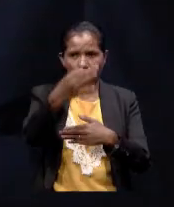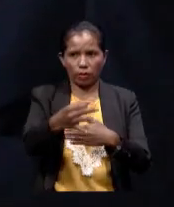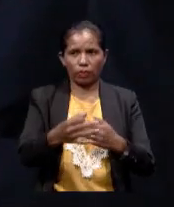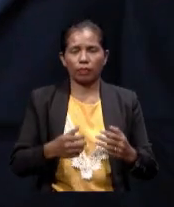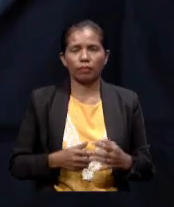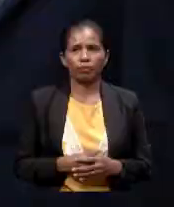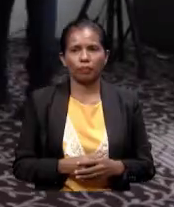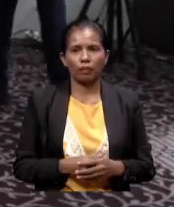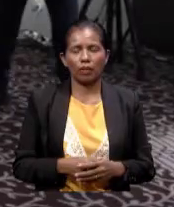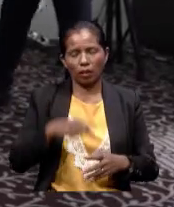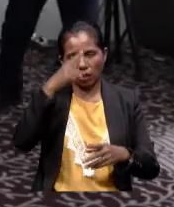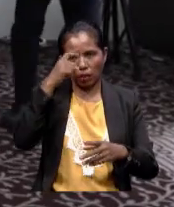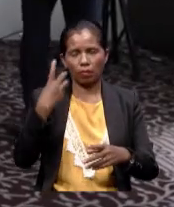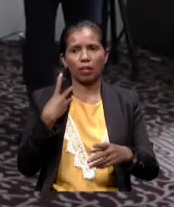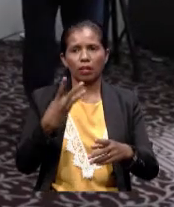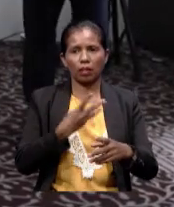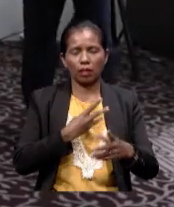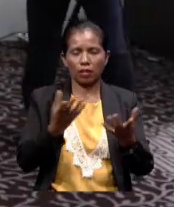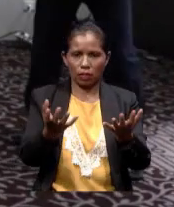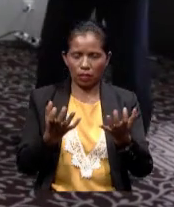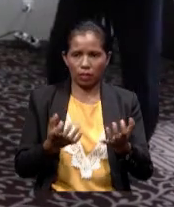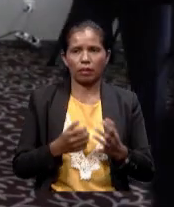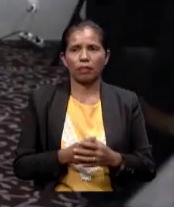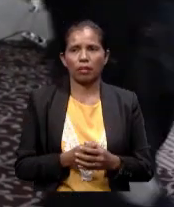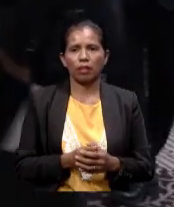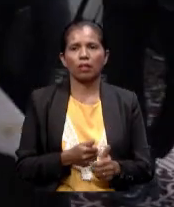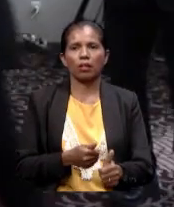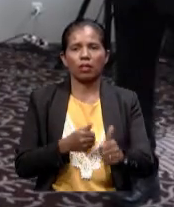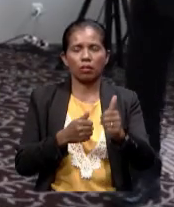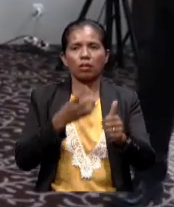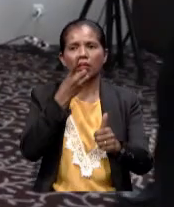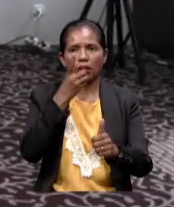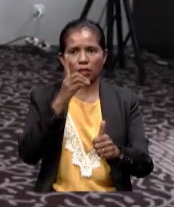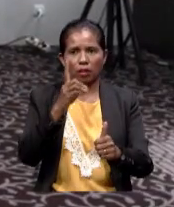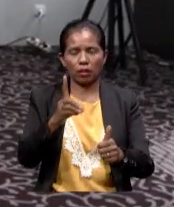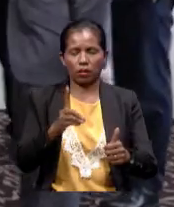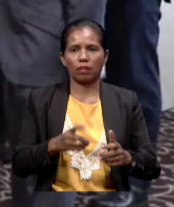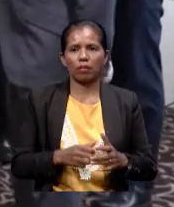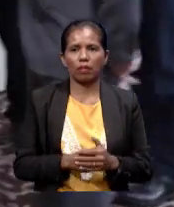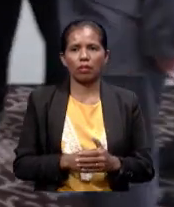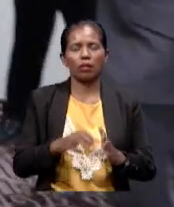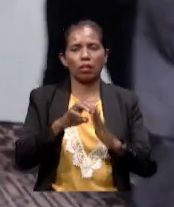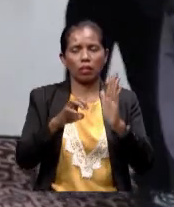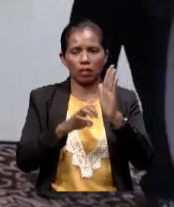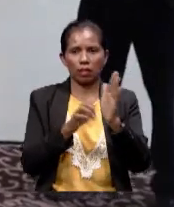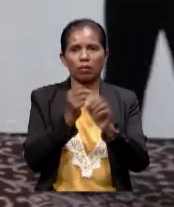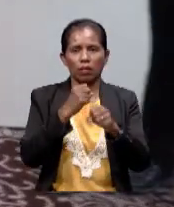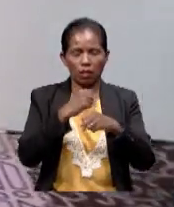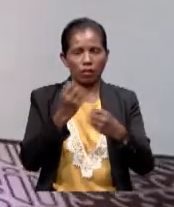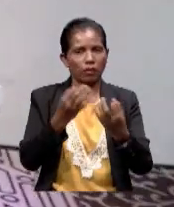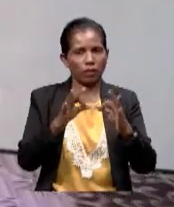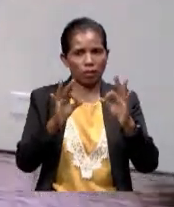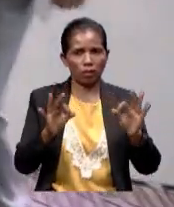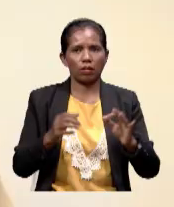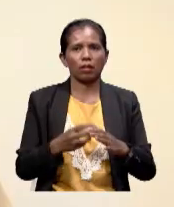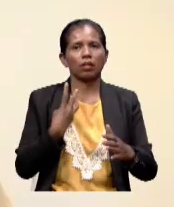member tamba itani ambisau tuir a declaração ne bema ka estado halona em princípio